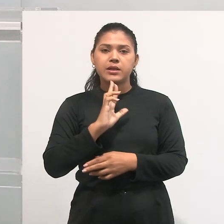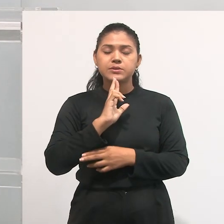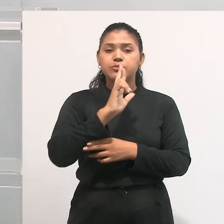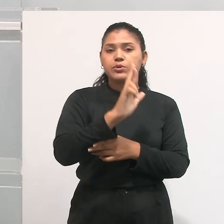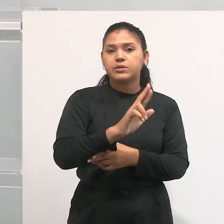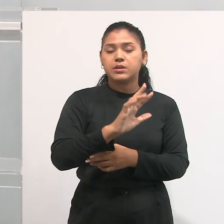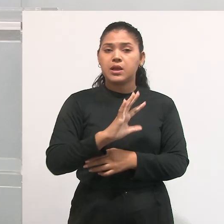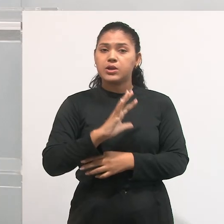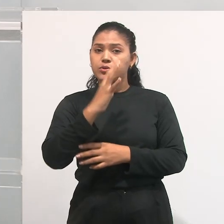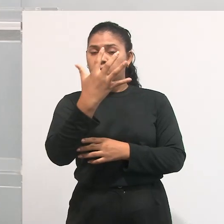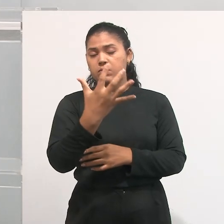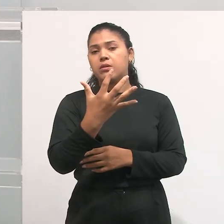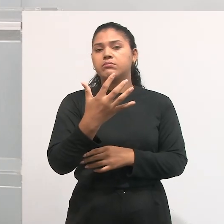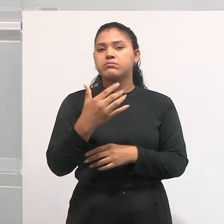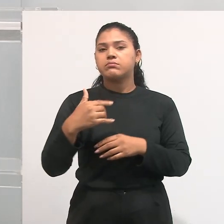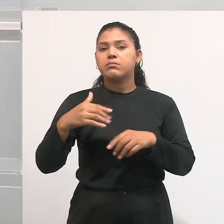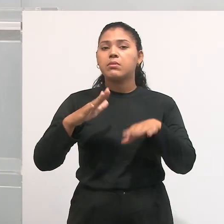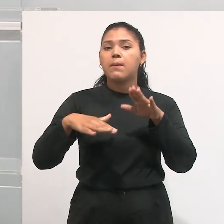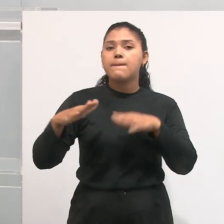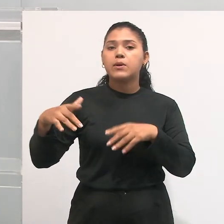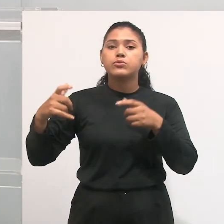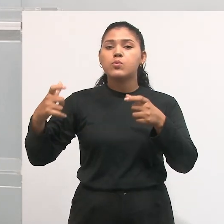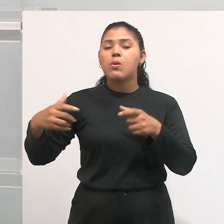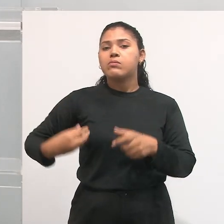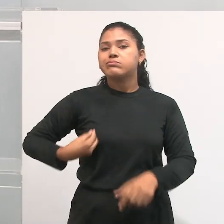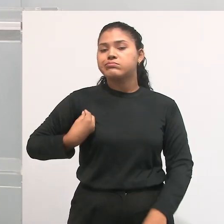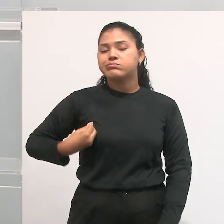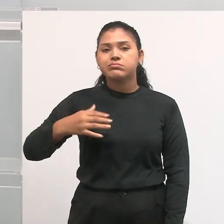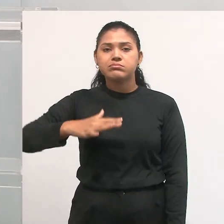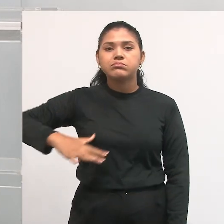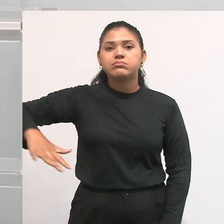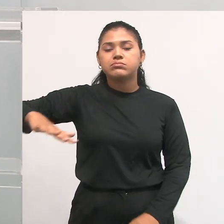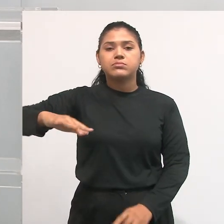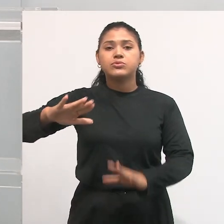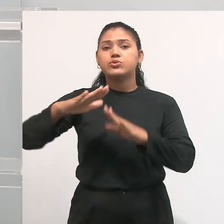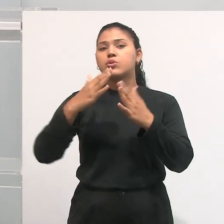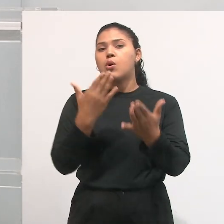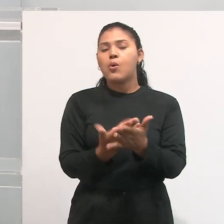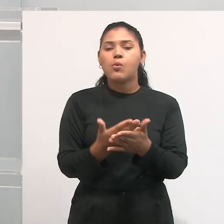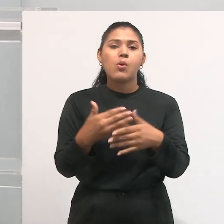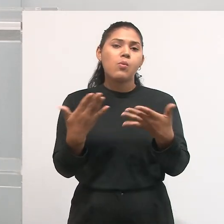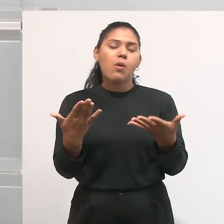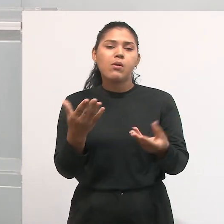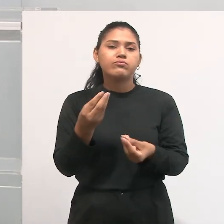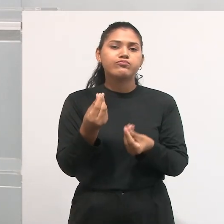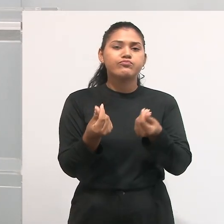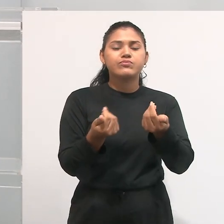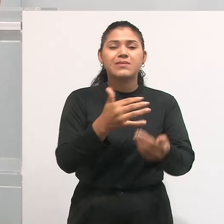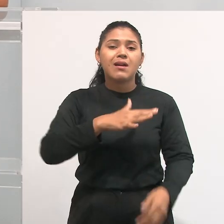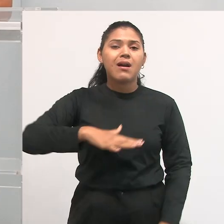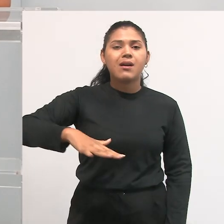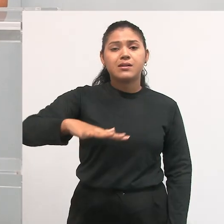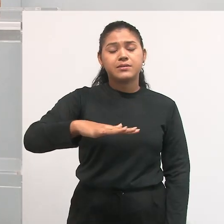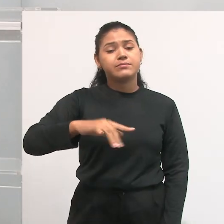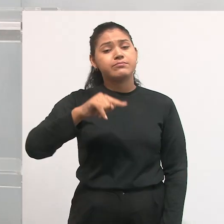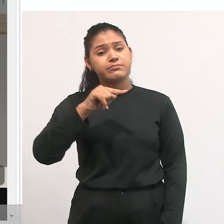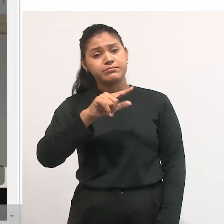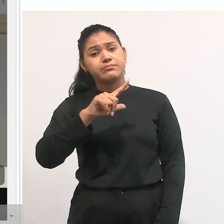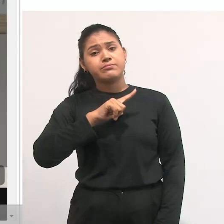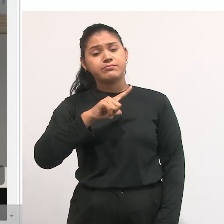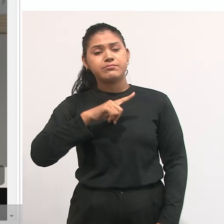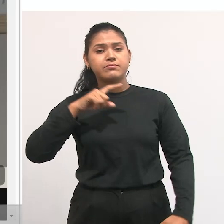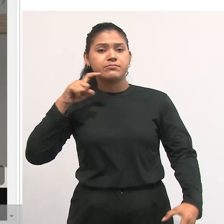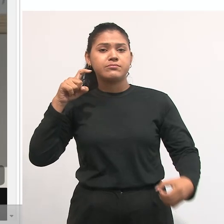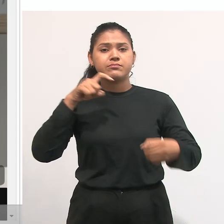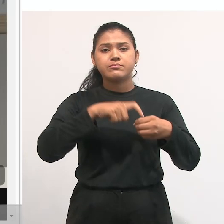da escola, pelas temáticas que estão ao redor da escola. E isso casa bastante com a teoria do